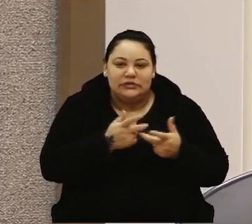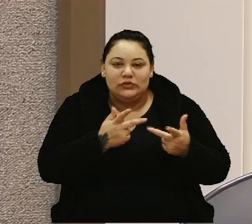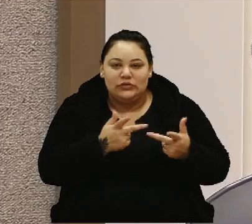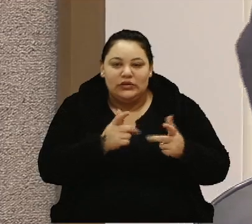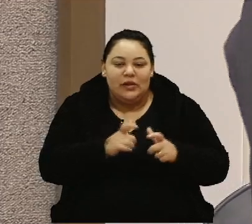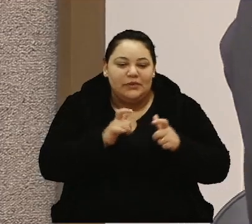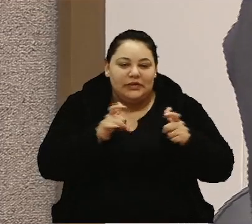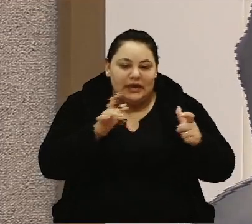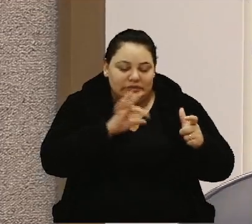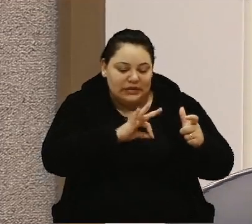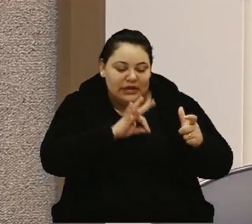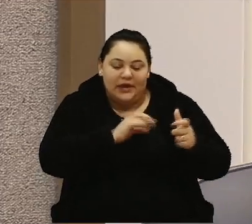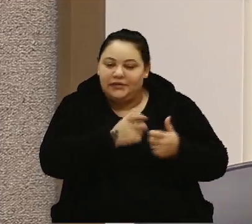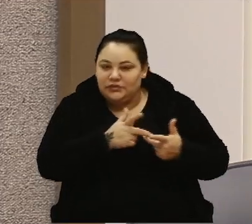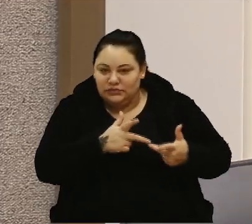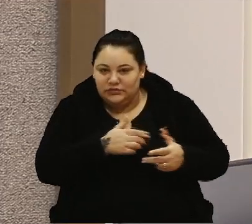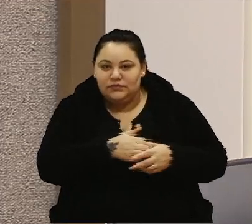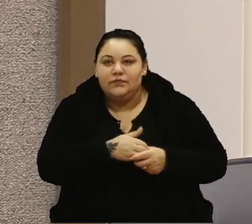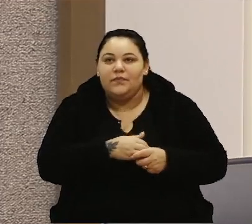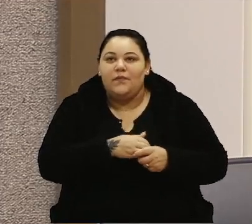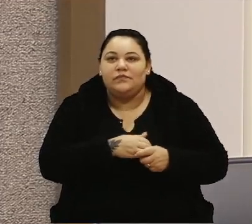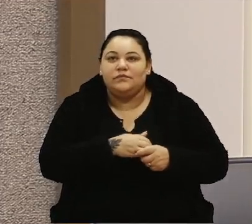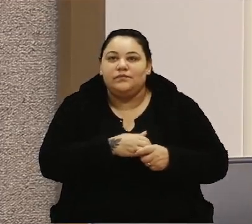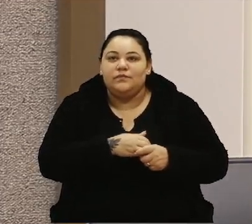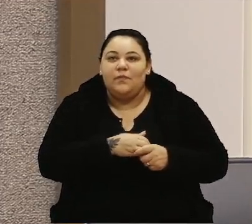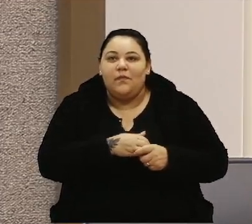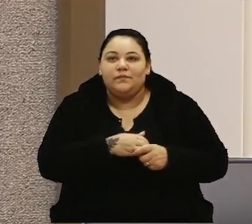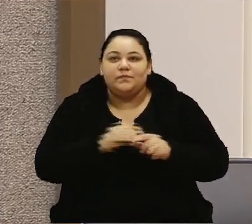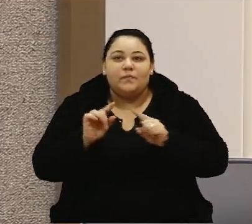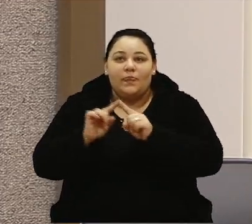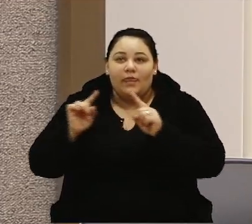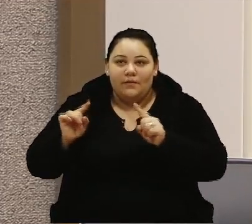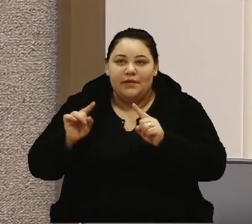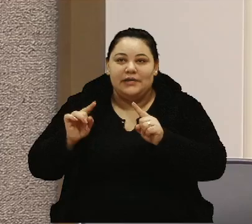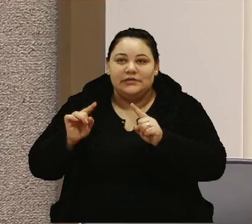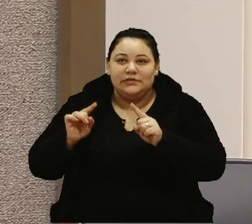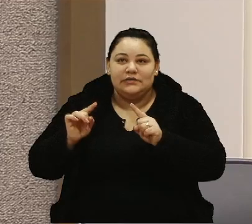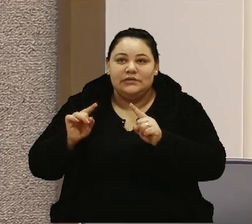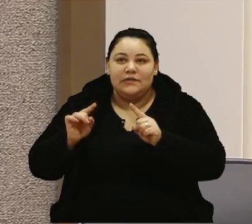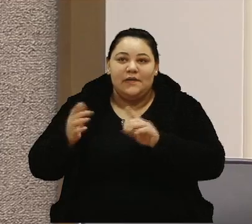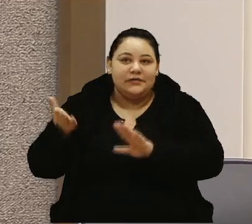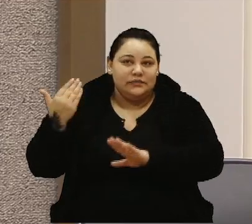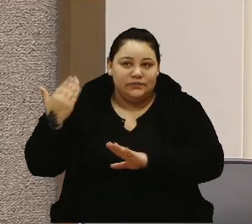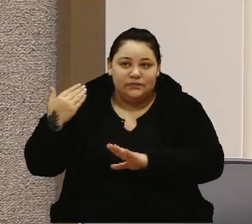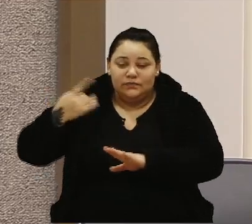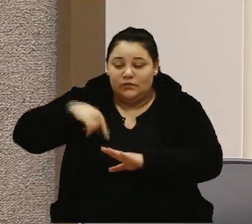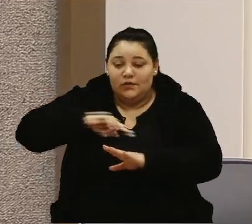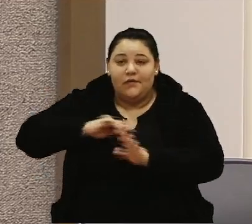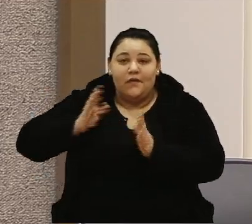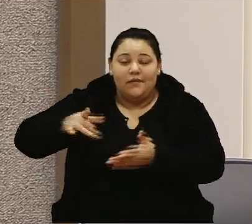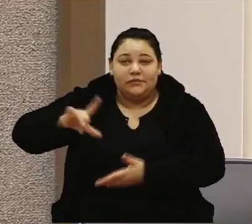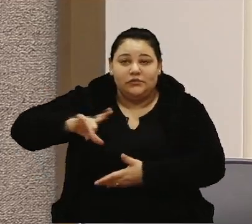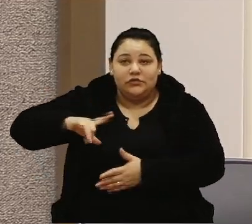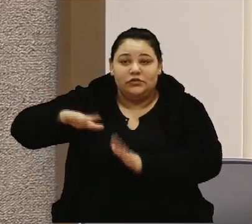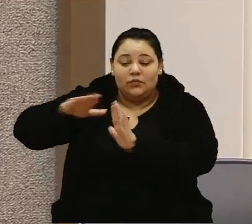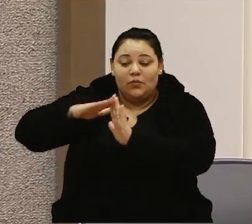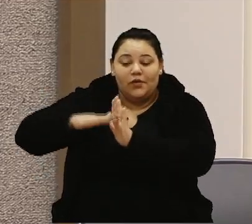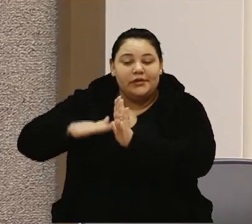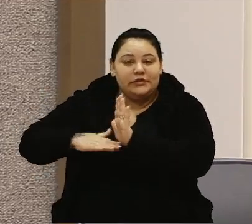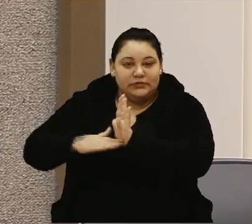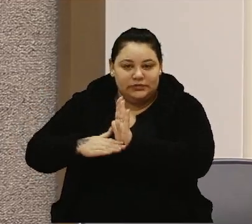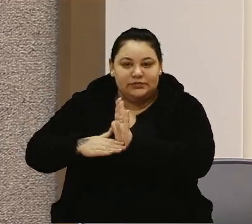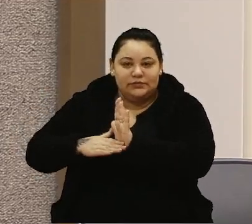aumentar a renda e assim por diante, né? Mas mesmo assim, naquela época, nós já tínhamos programas fantásticos